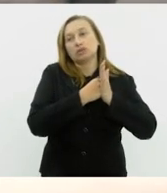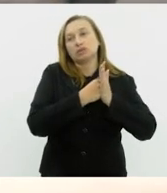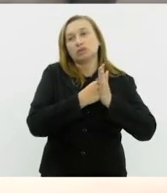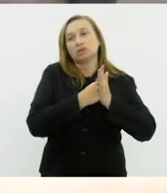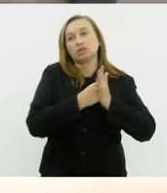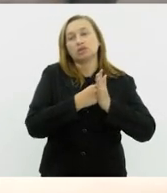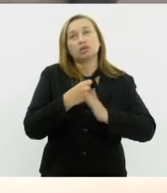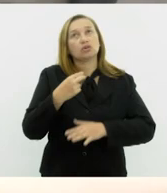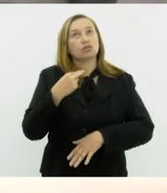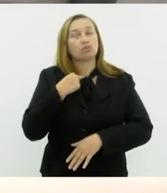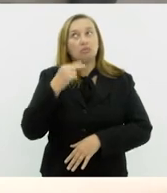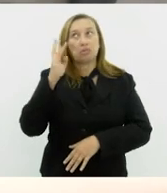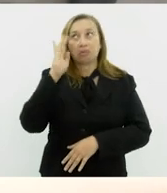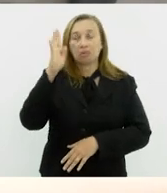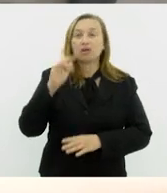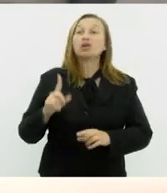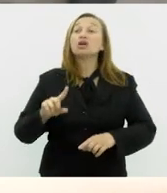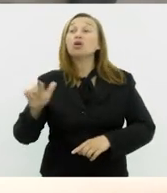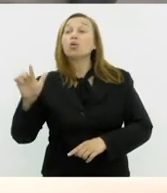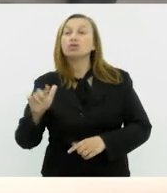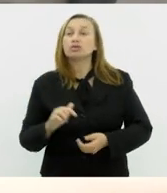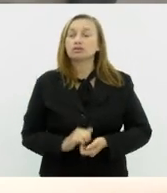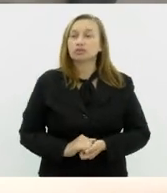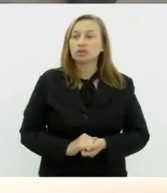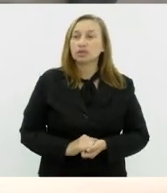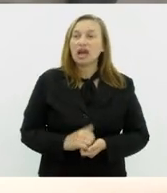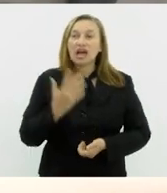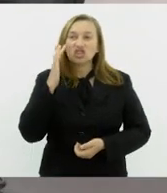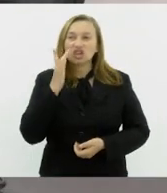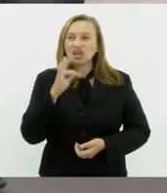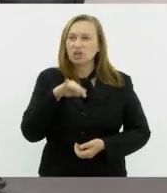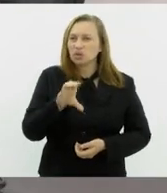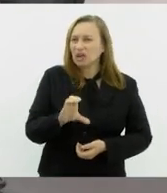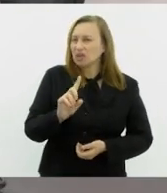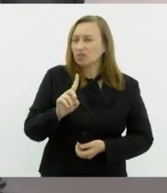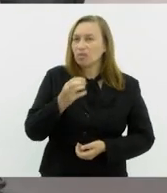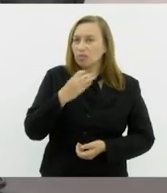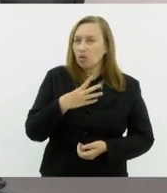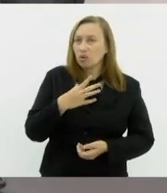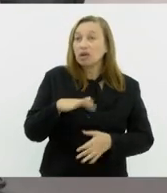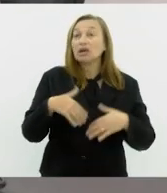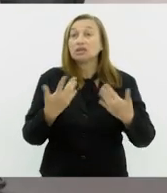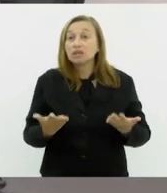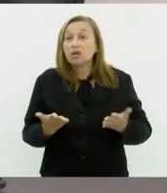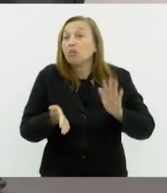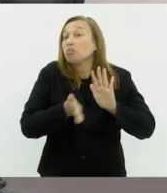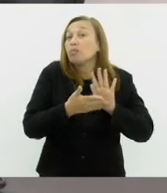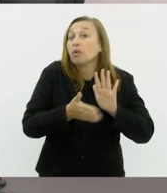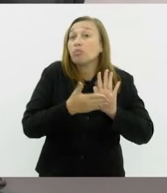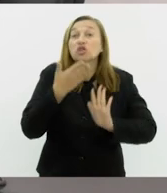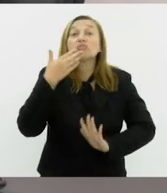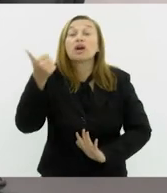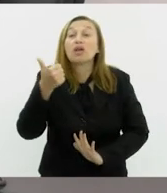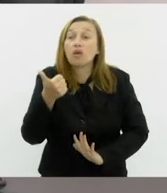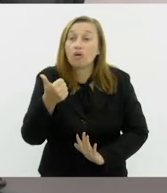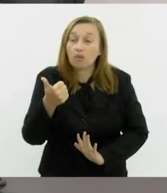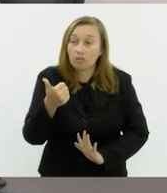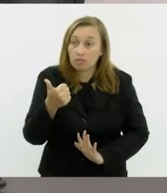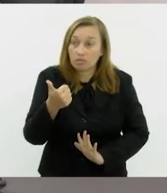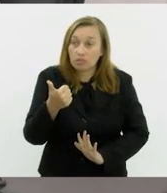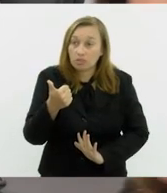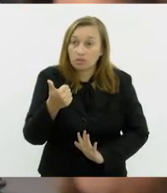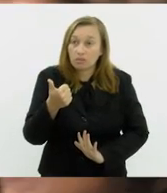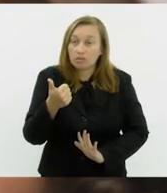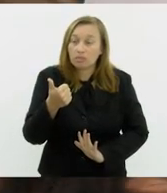pode ter ilusão. A outra coisa também é o seguinte, se a gente achar que o TAC não é uma boa, então alguém aqui propõe uma coisa melhor, vamos dinamitar os